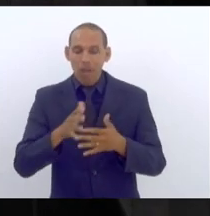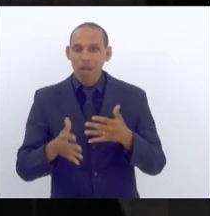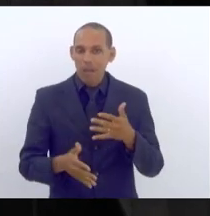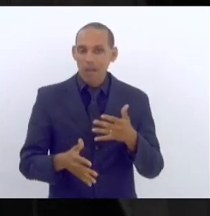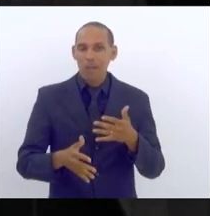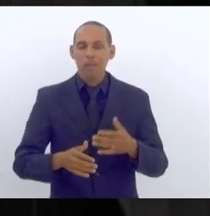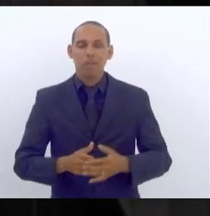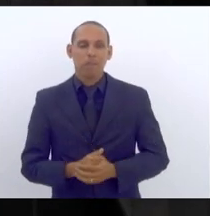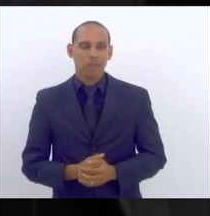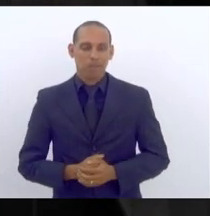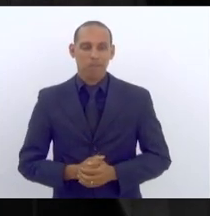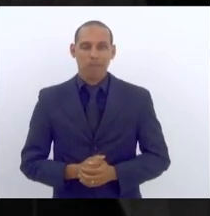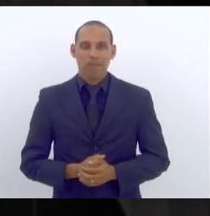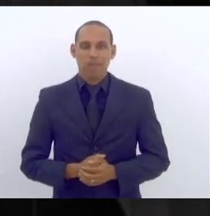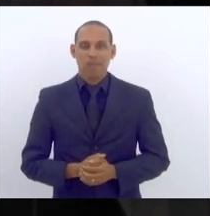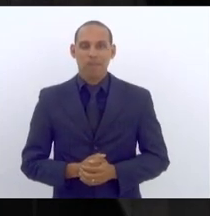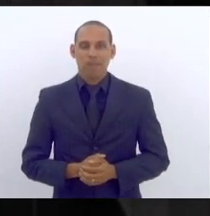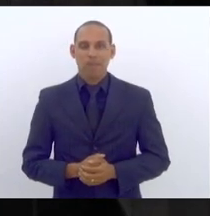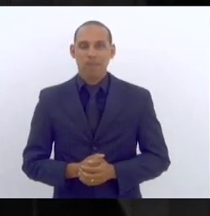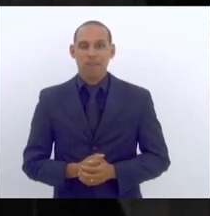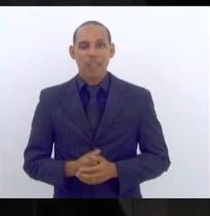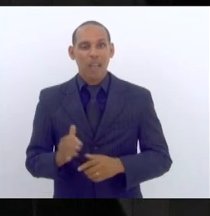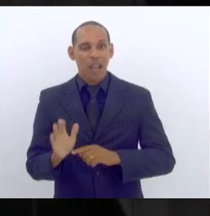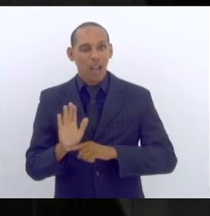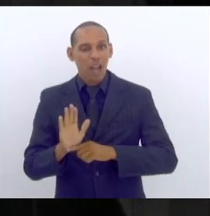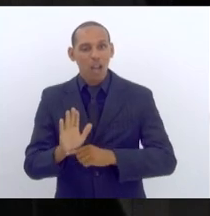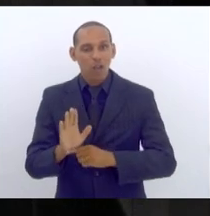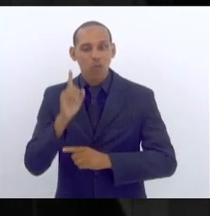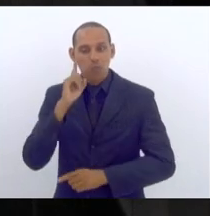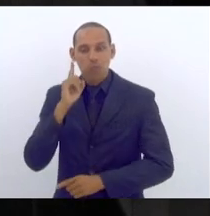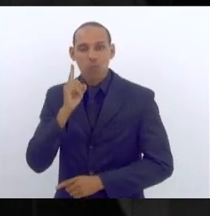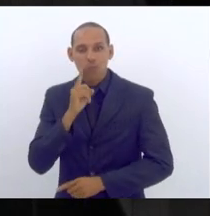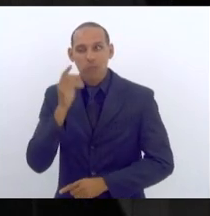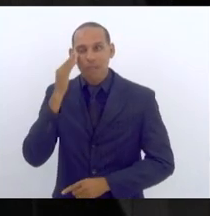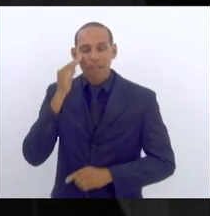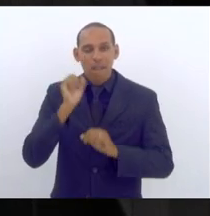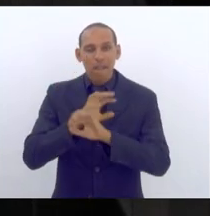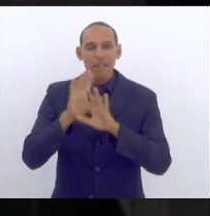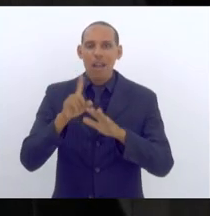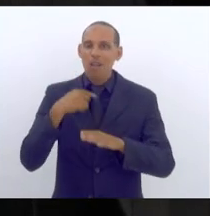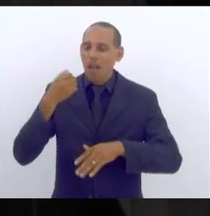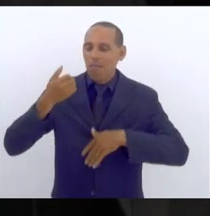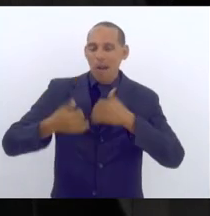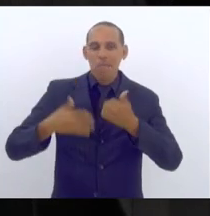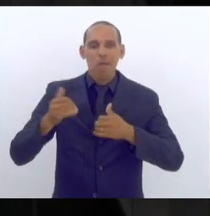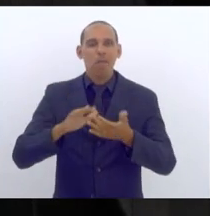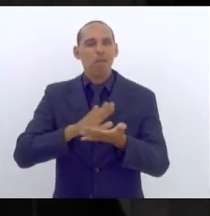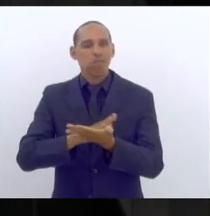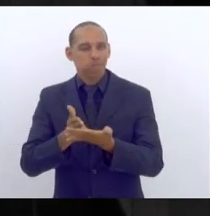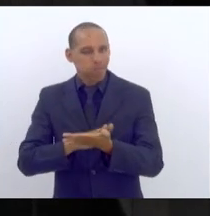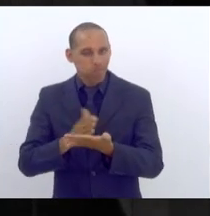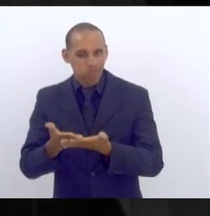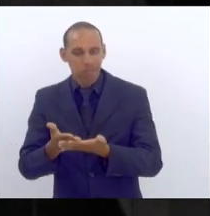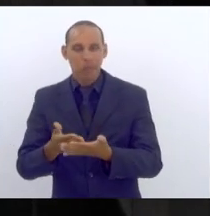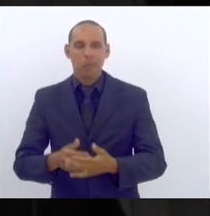linguagem de libras que leva a nossa voz aos deficientes auditivos